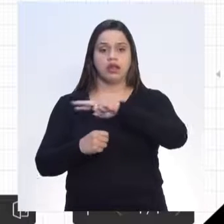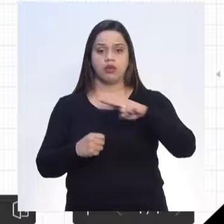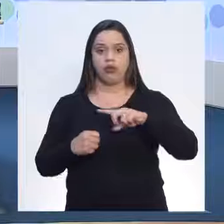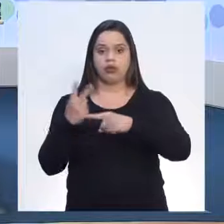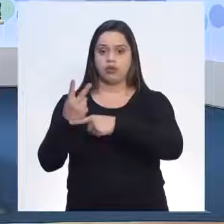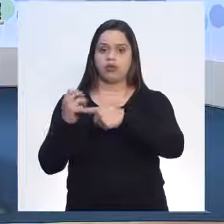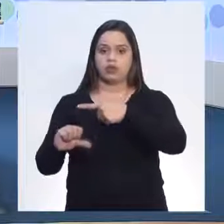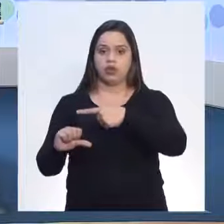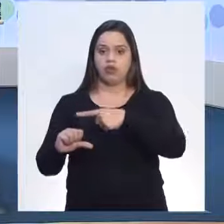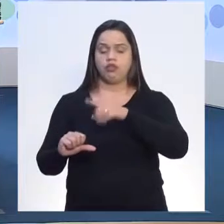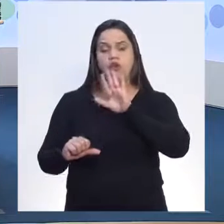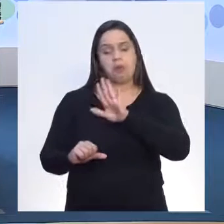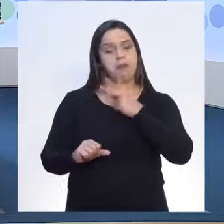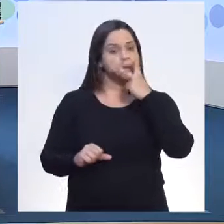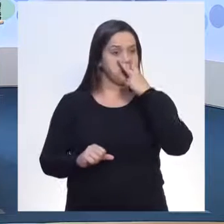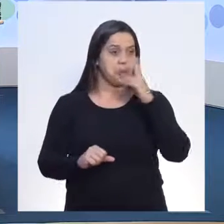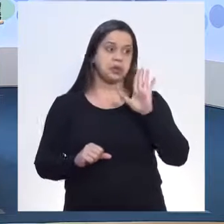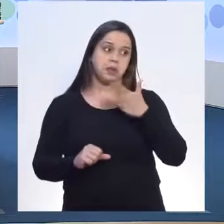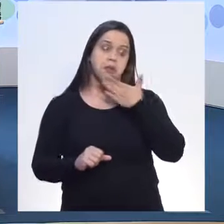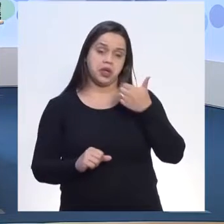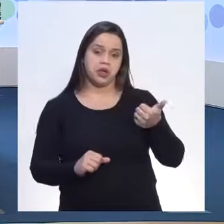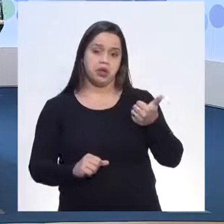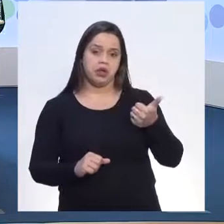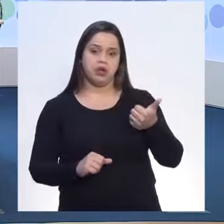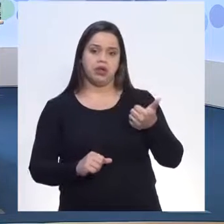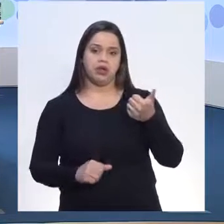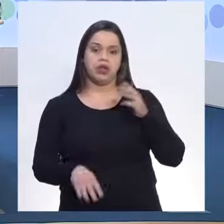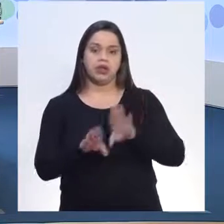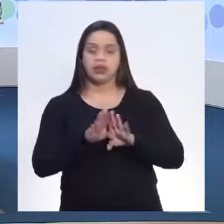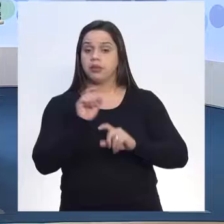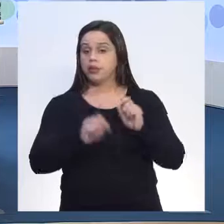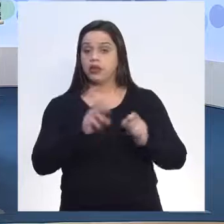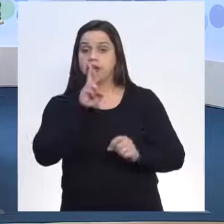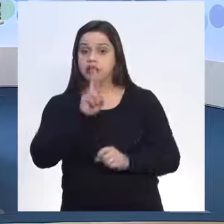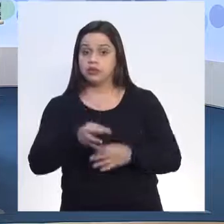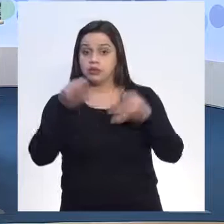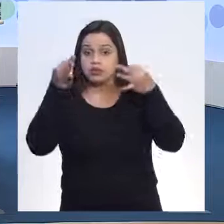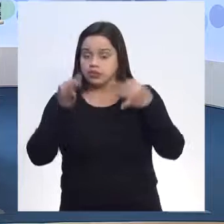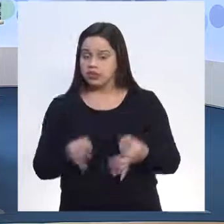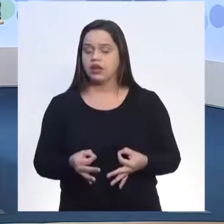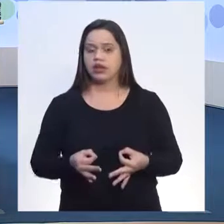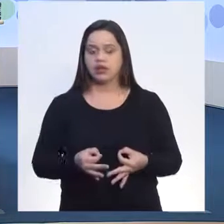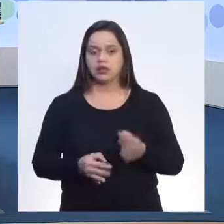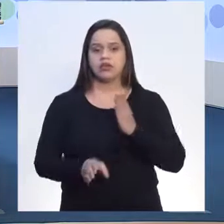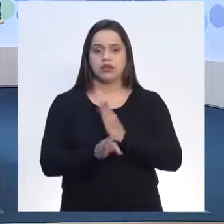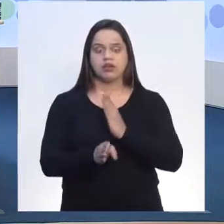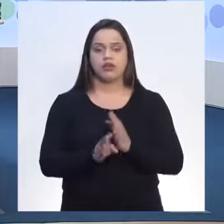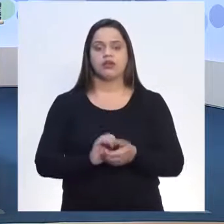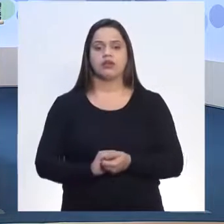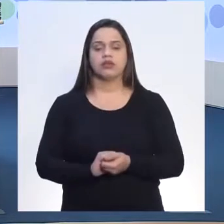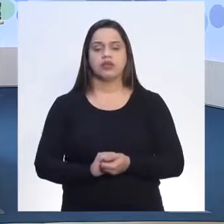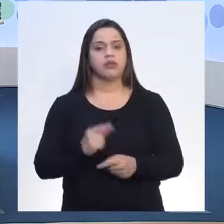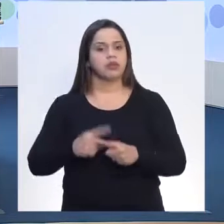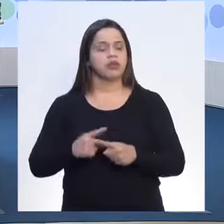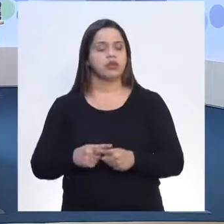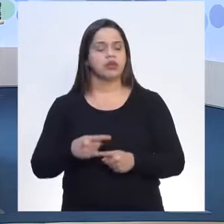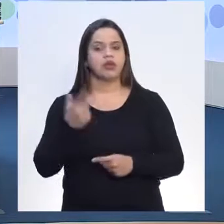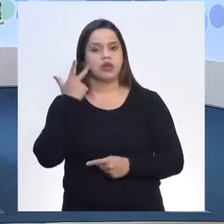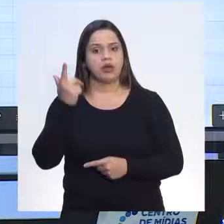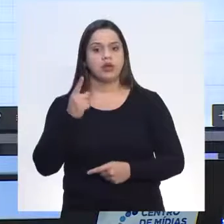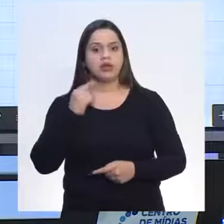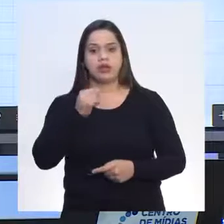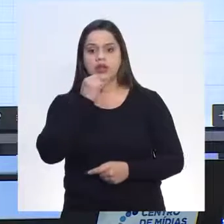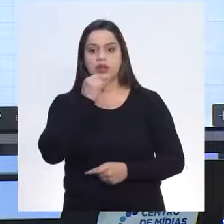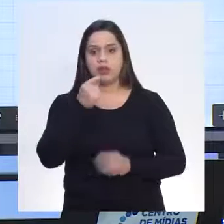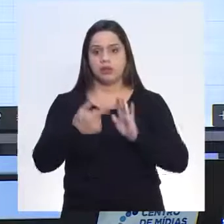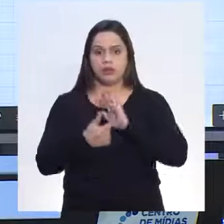pessoal vai gostar bastante dessa. Né? E a grande vantagem é que você chega no resultado correto, né? Sim, sim. Geralmente, esses modelos que nós apresentamos